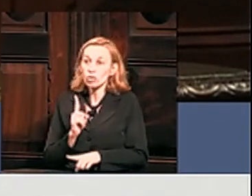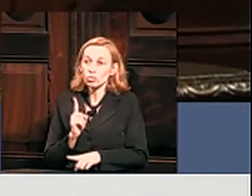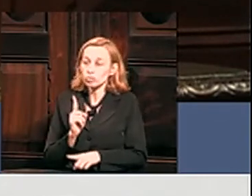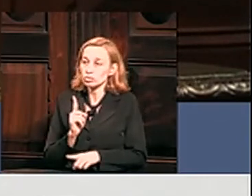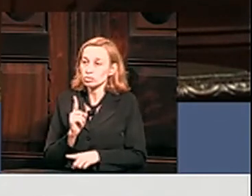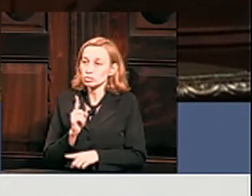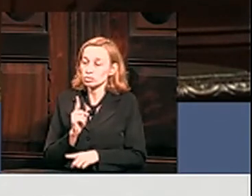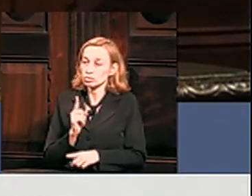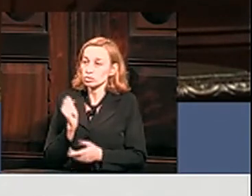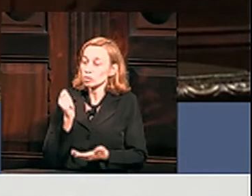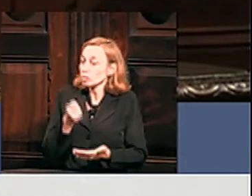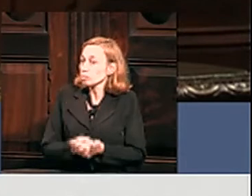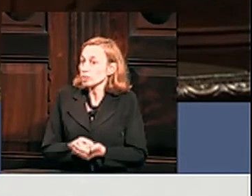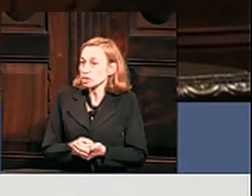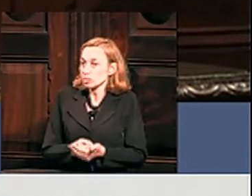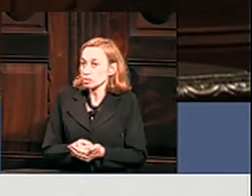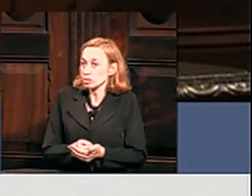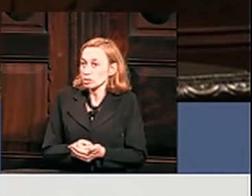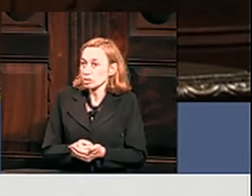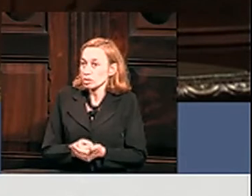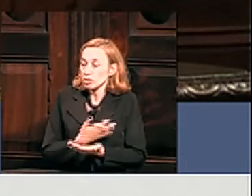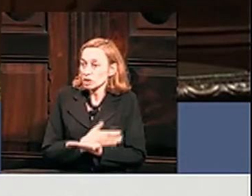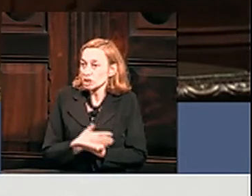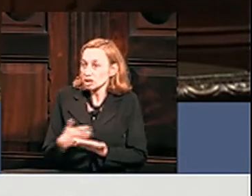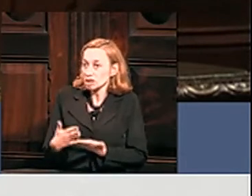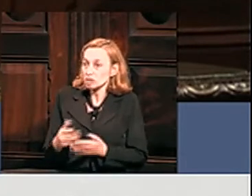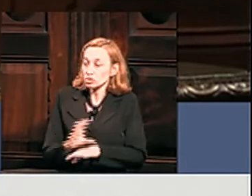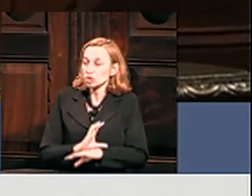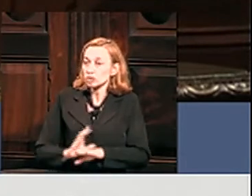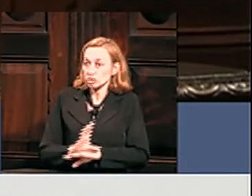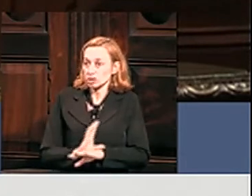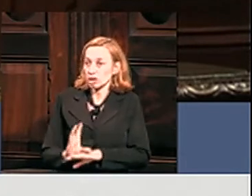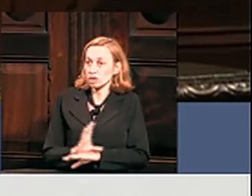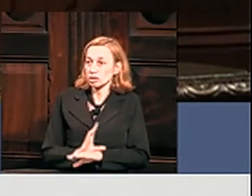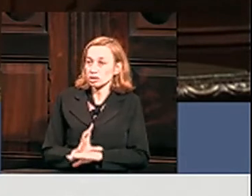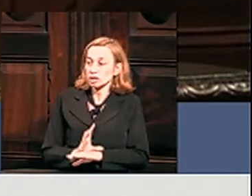preceito constitucional de investir